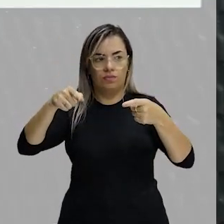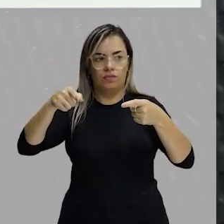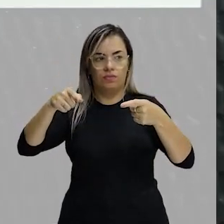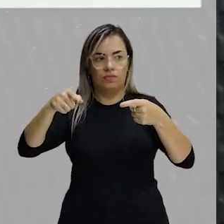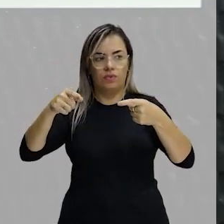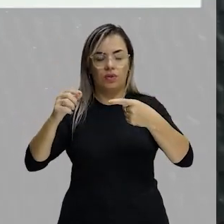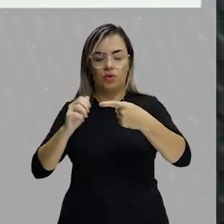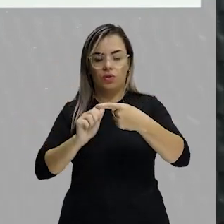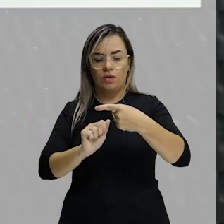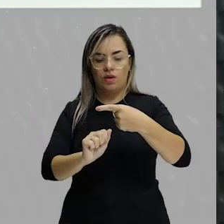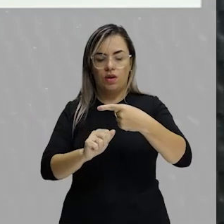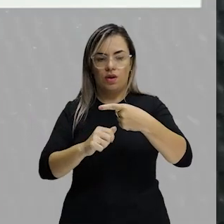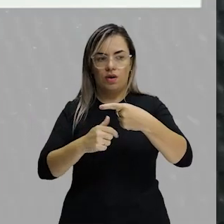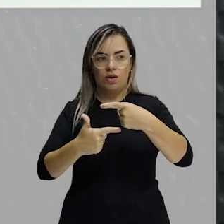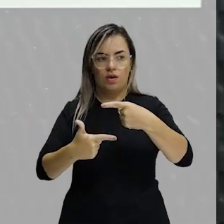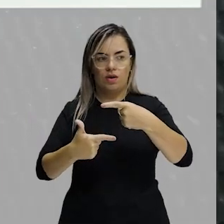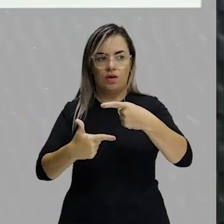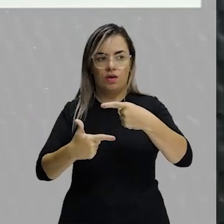menos